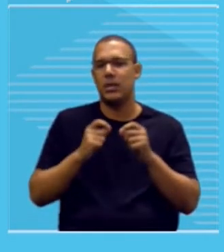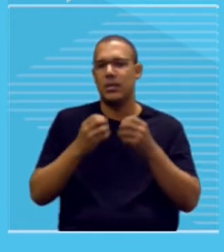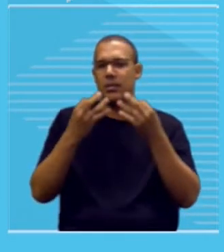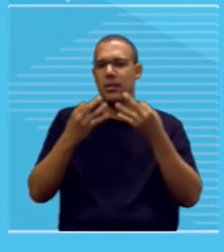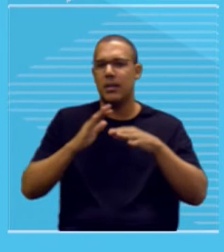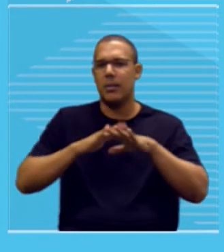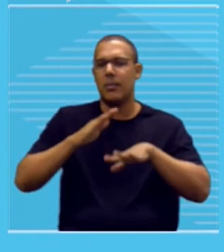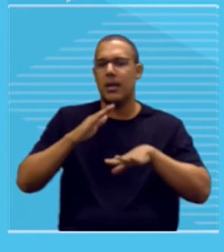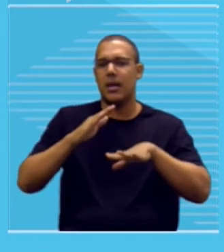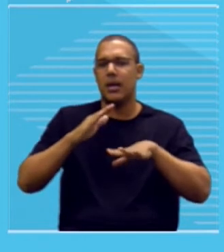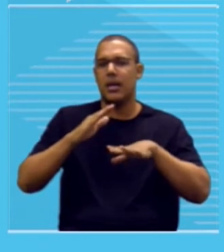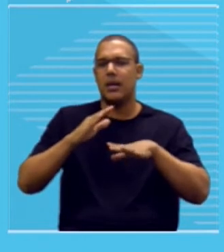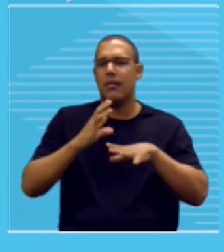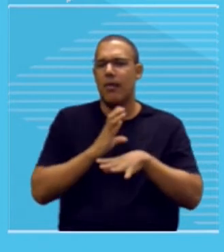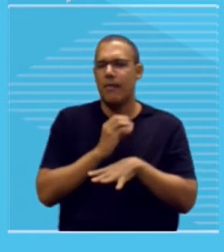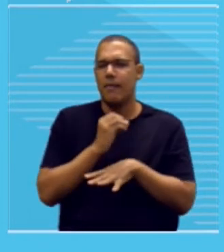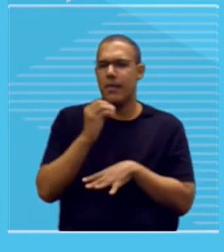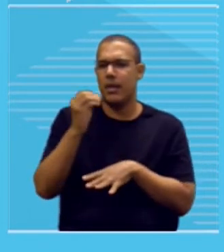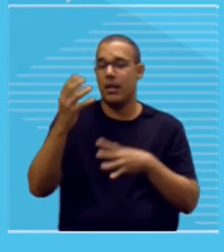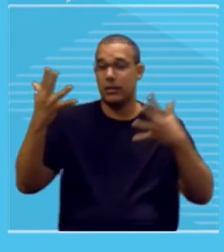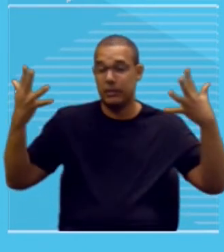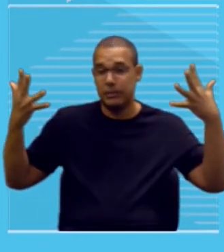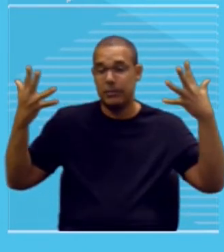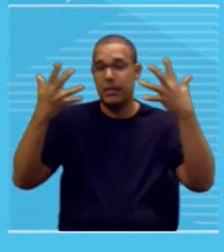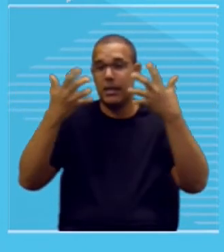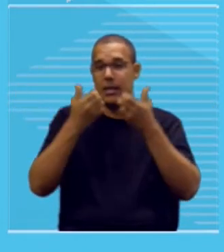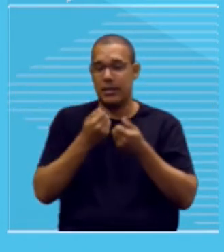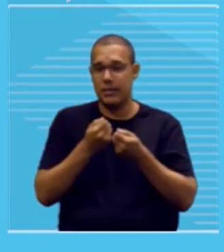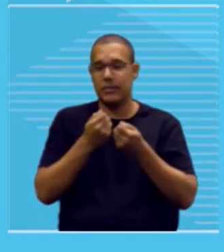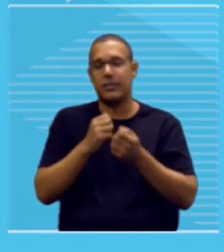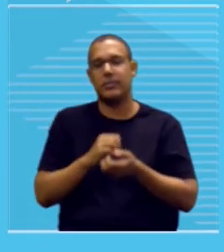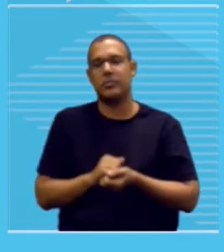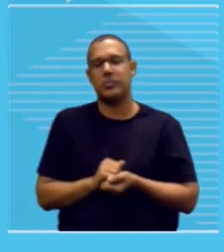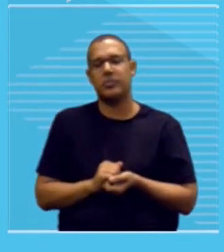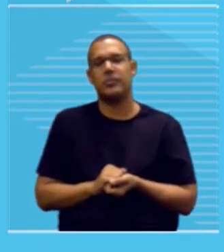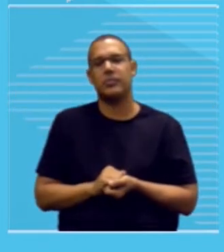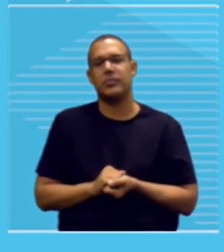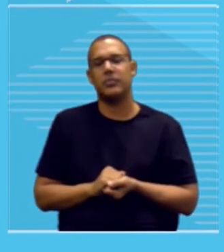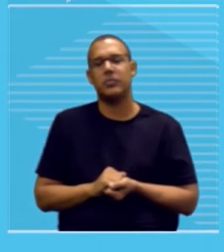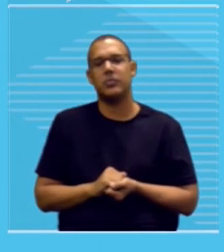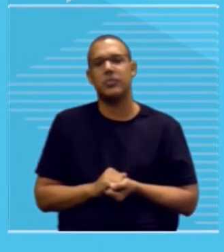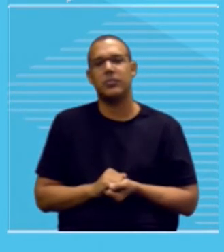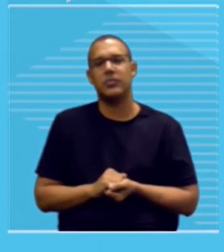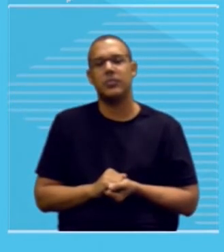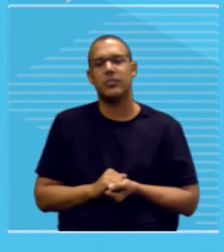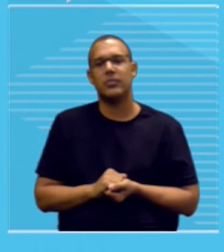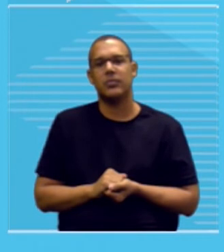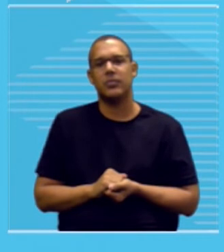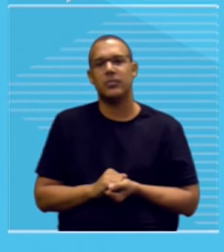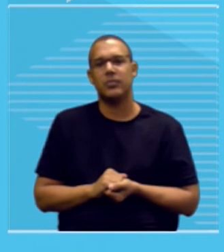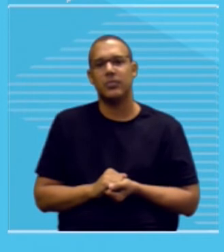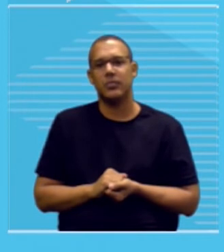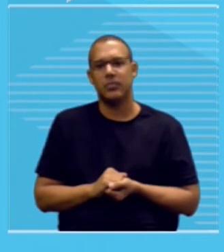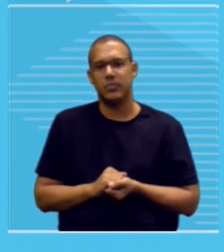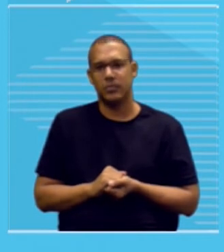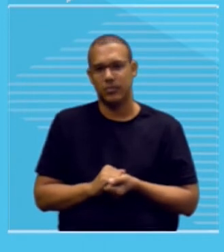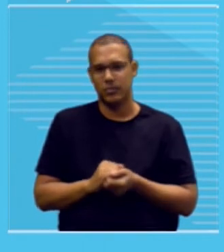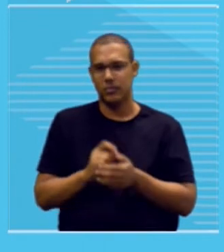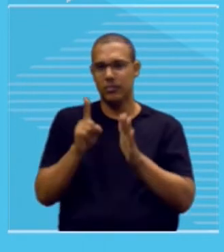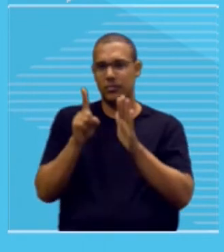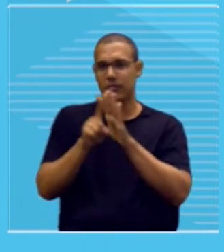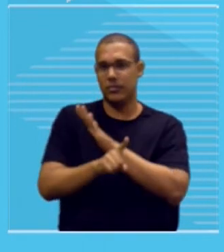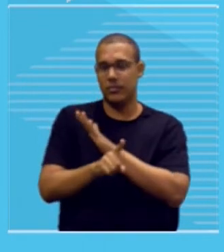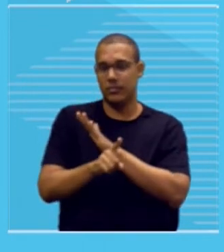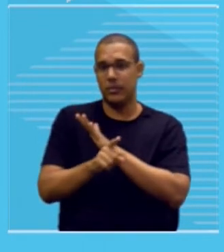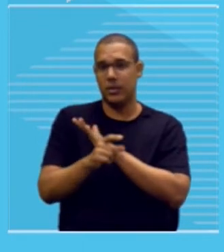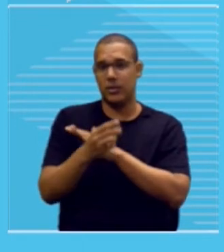aventuras e não esquece show de bola pergunta então questão